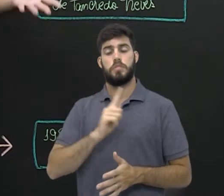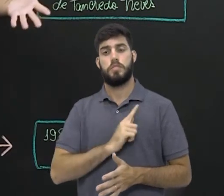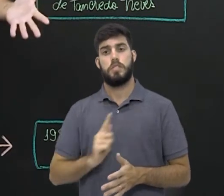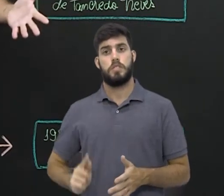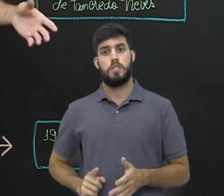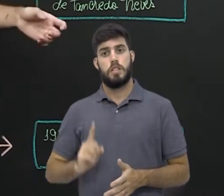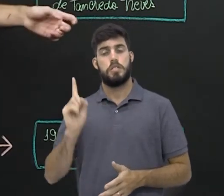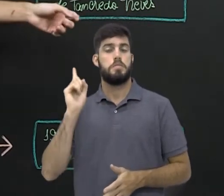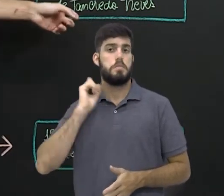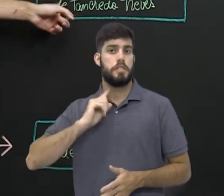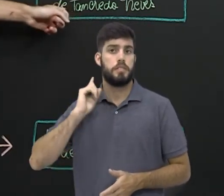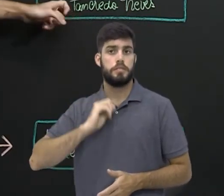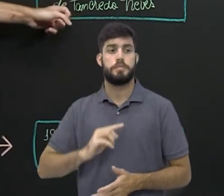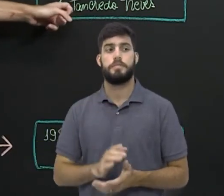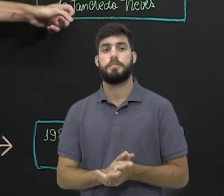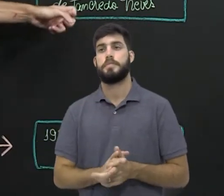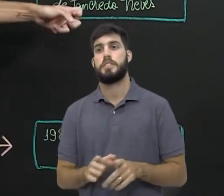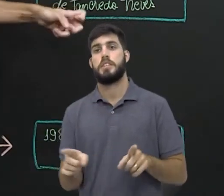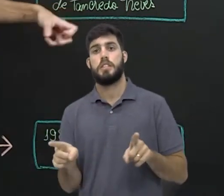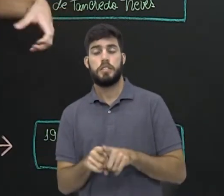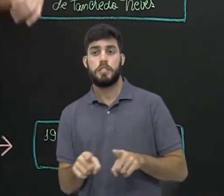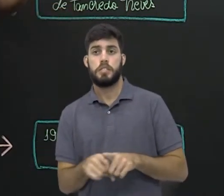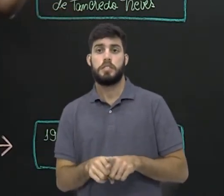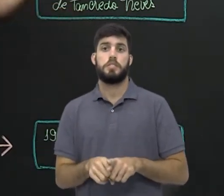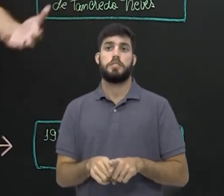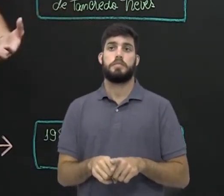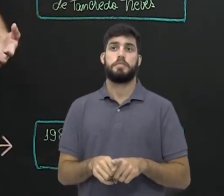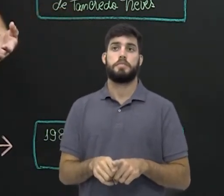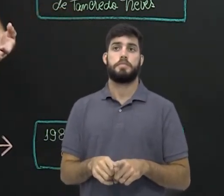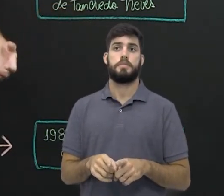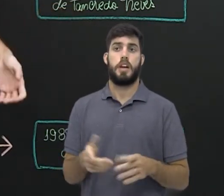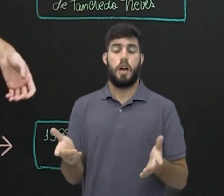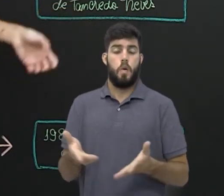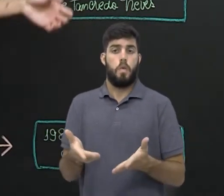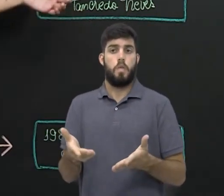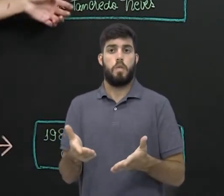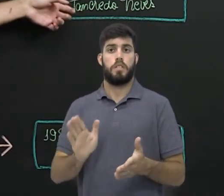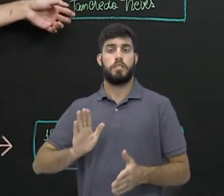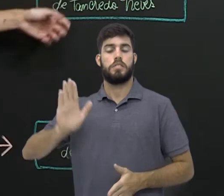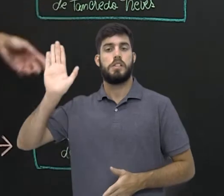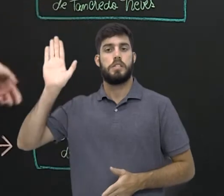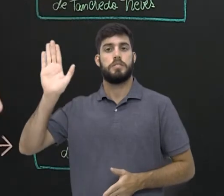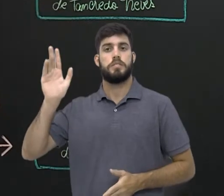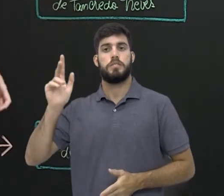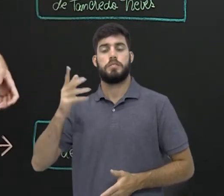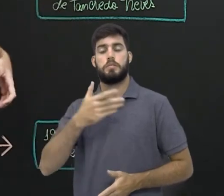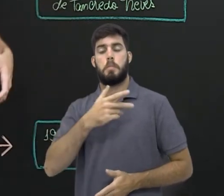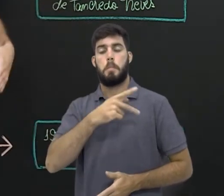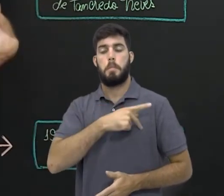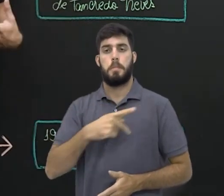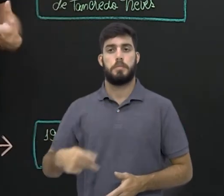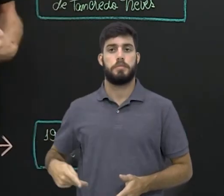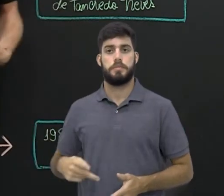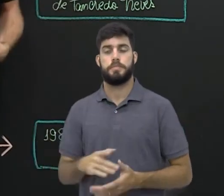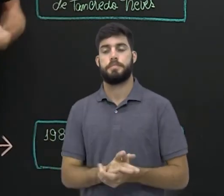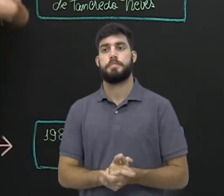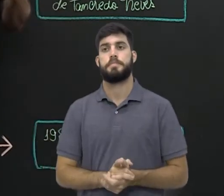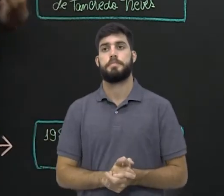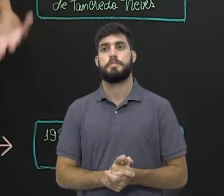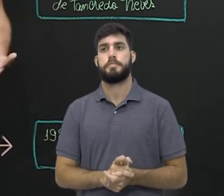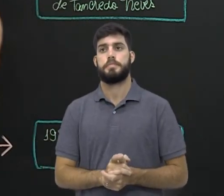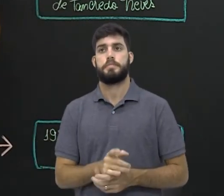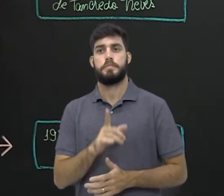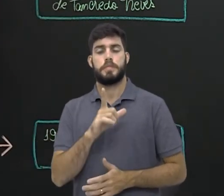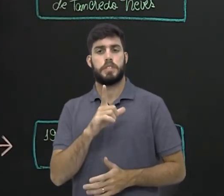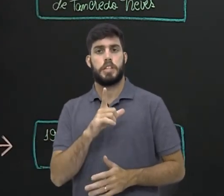Brasil, durante o governo João Goulart, e agora se lançava candidato a presidente. A campanha de Tancredo Neves mobilizou uma